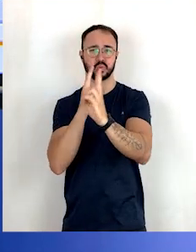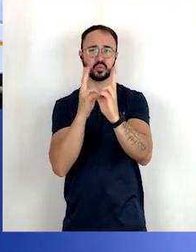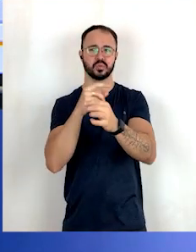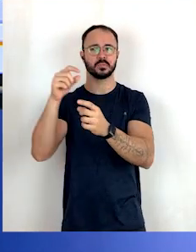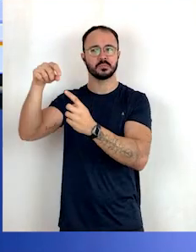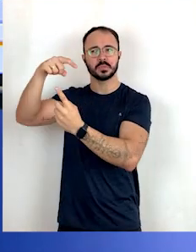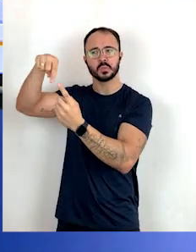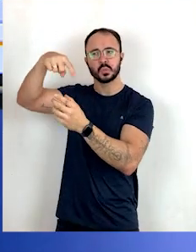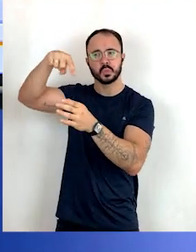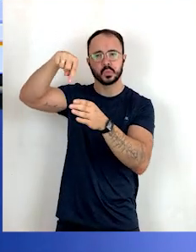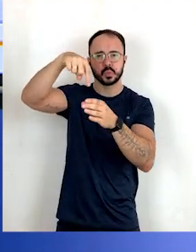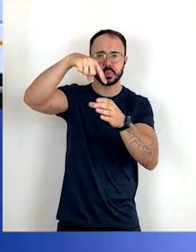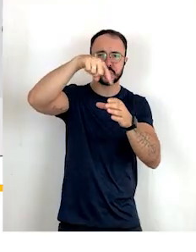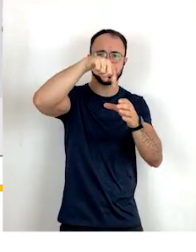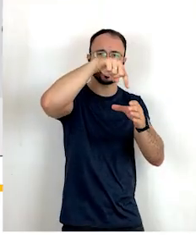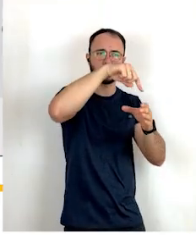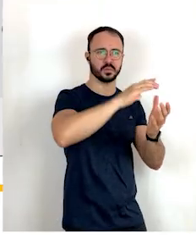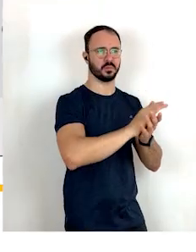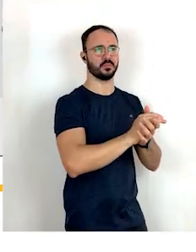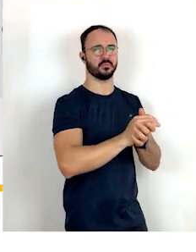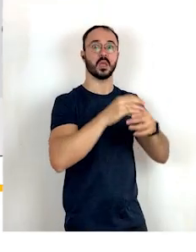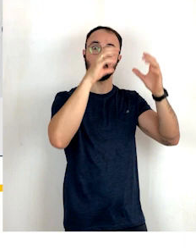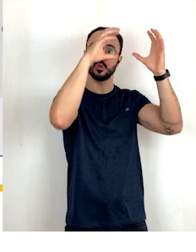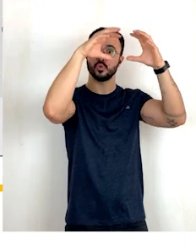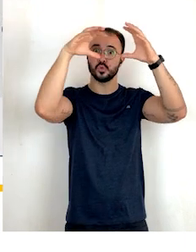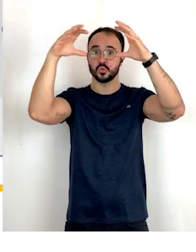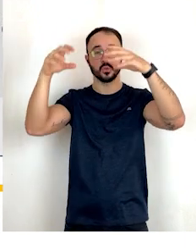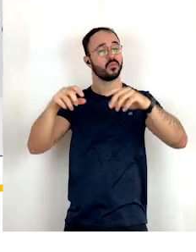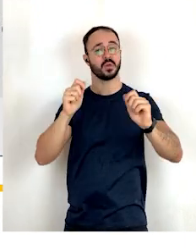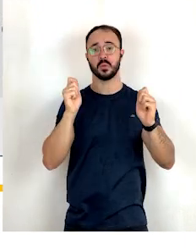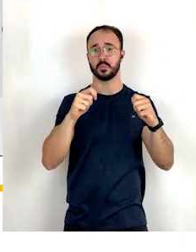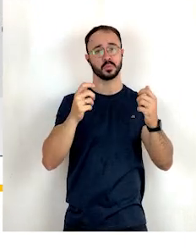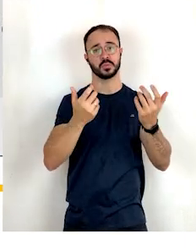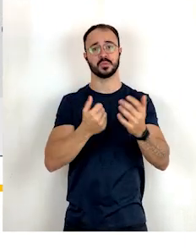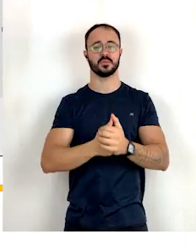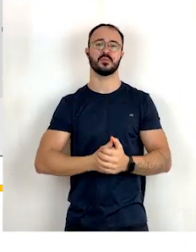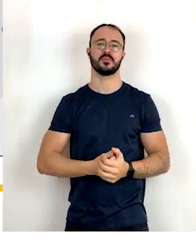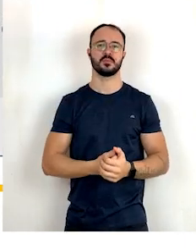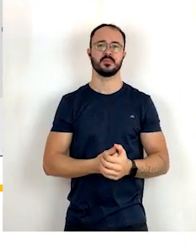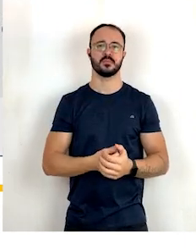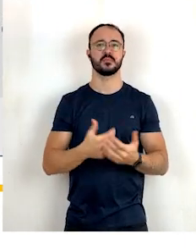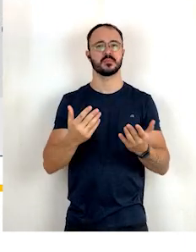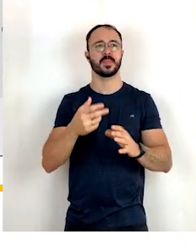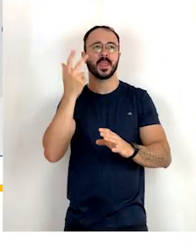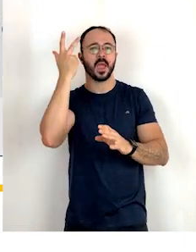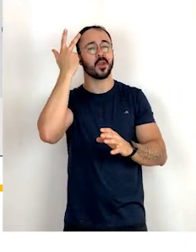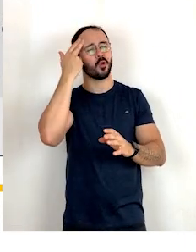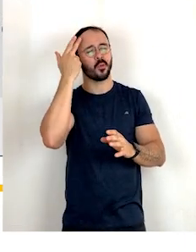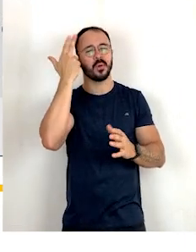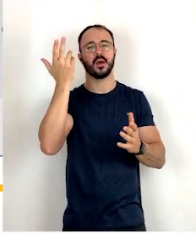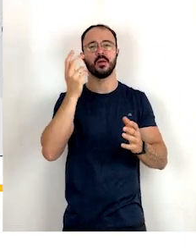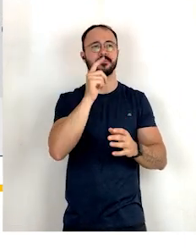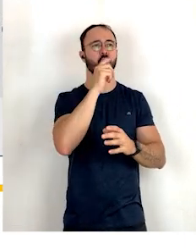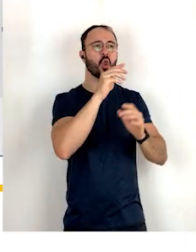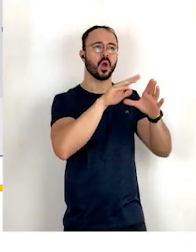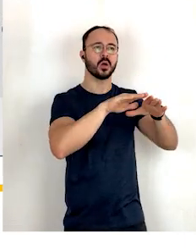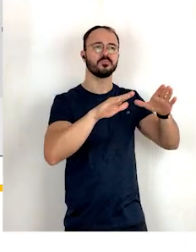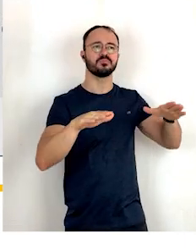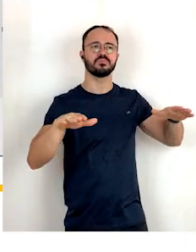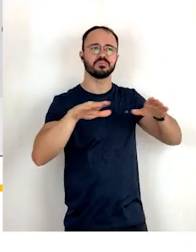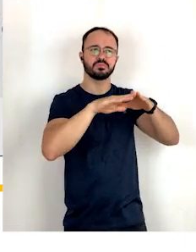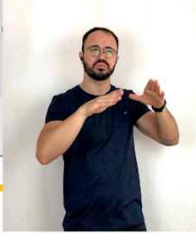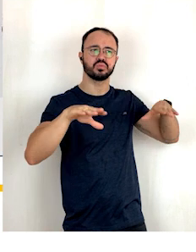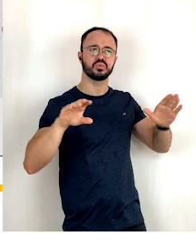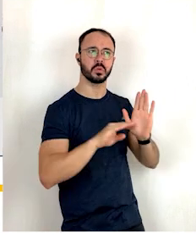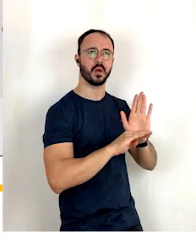as tempestades. Embora seja normal o oceano passar por períodos de aquecimento natural, podem impulsionar